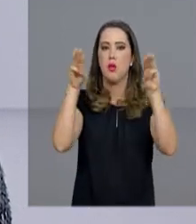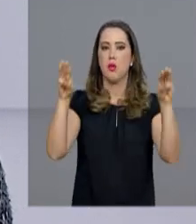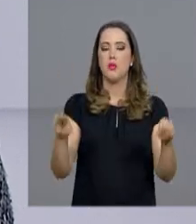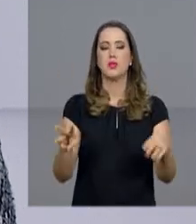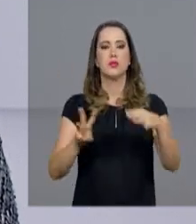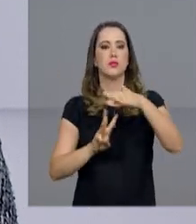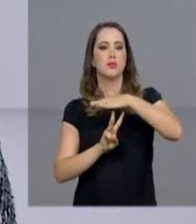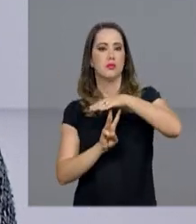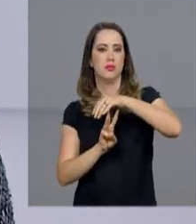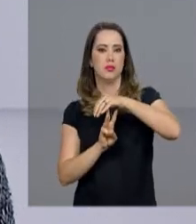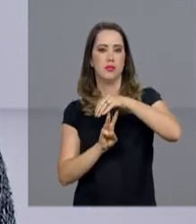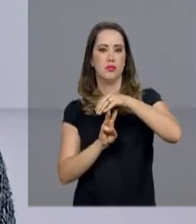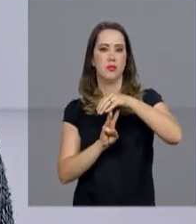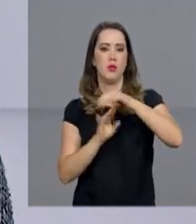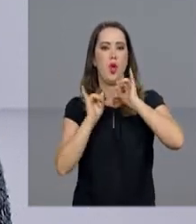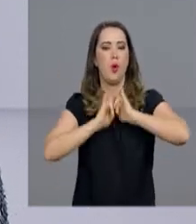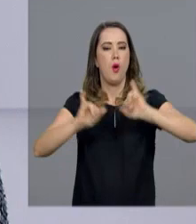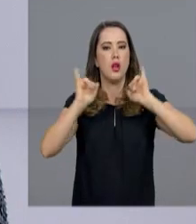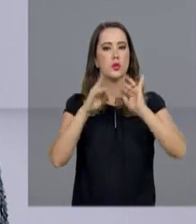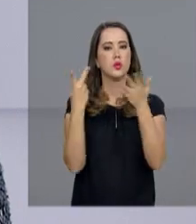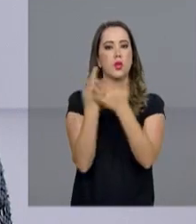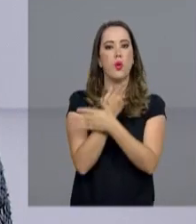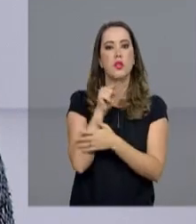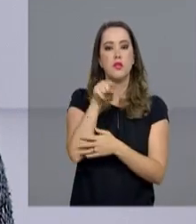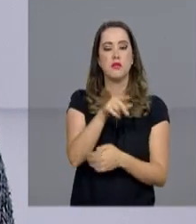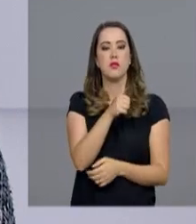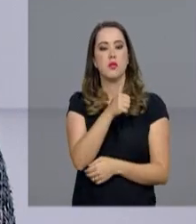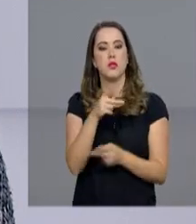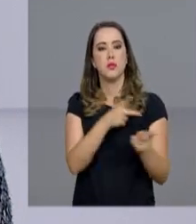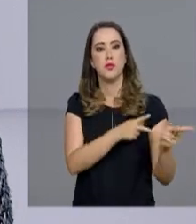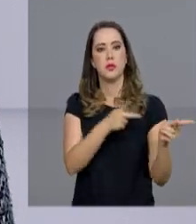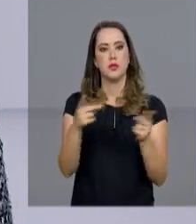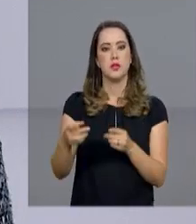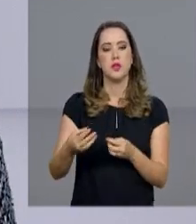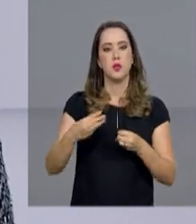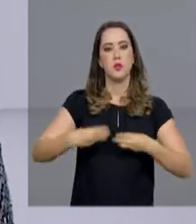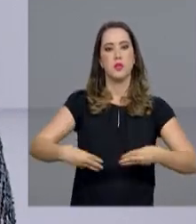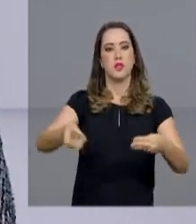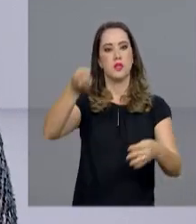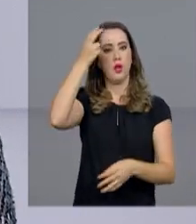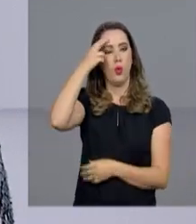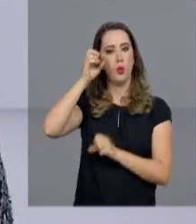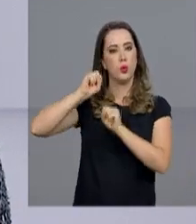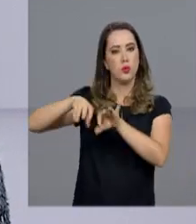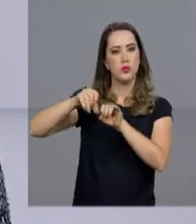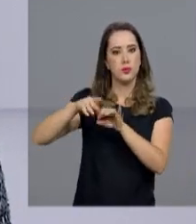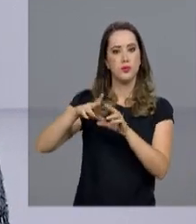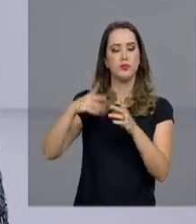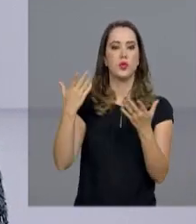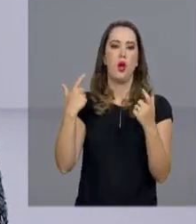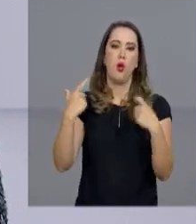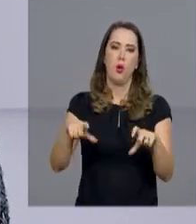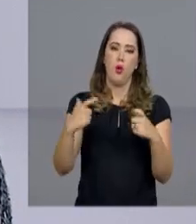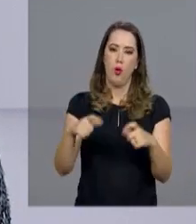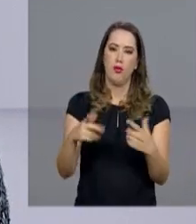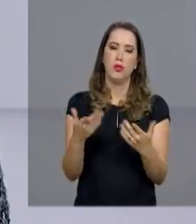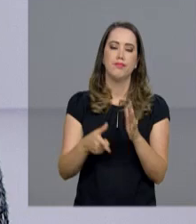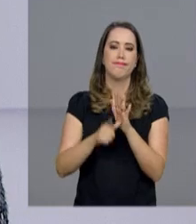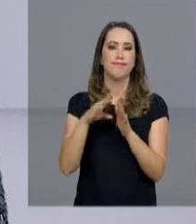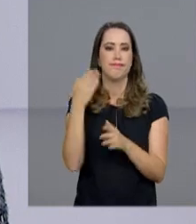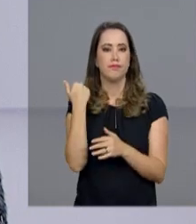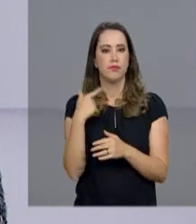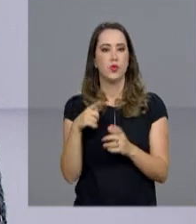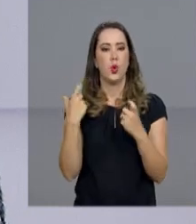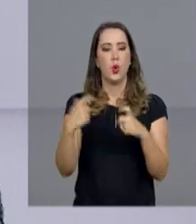Rio de Janeiro. O anúncio foi feito após a visita dos ministros da Cultura e da Educação ao palácio onde funcionava a mais